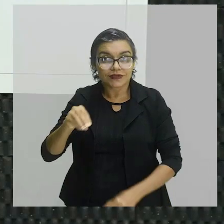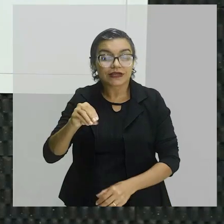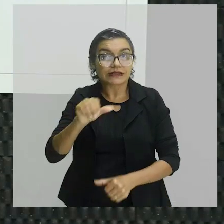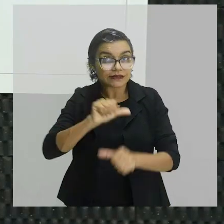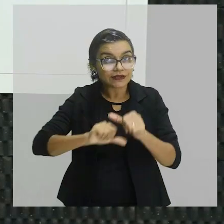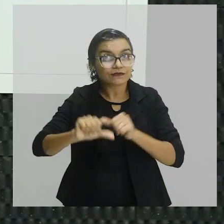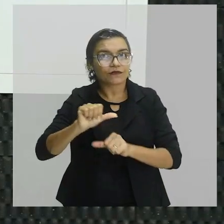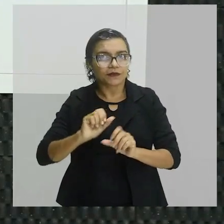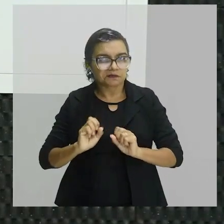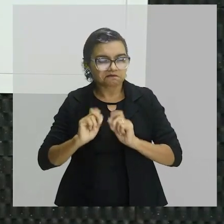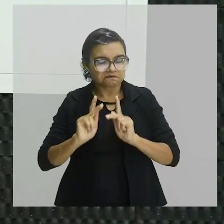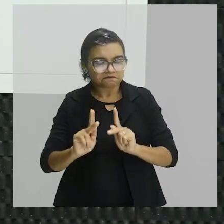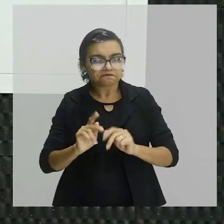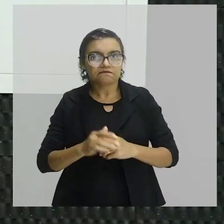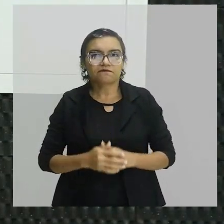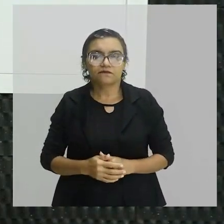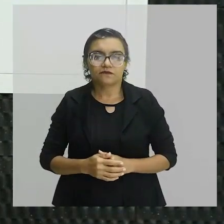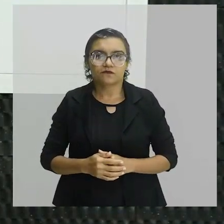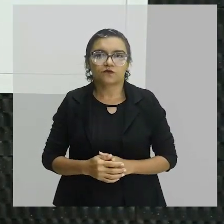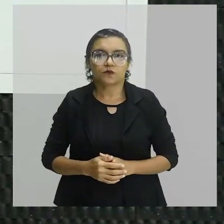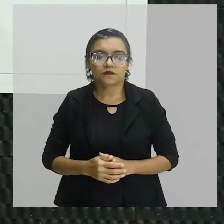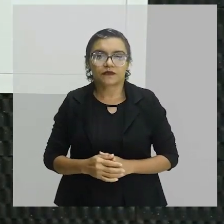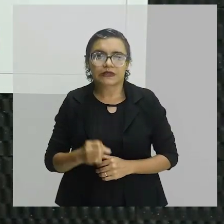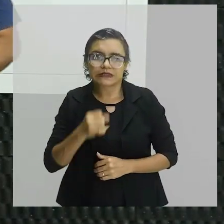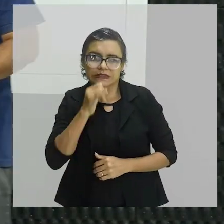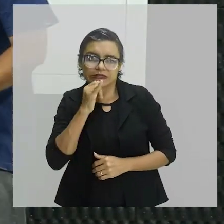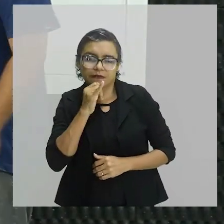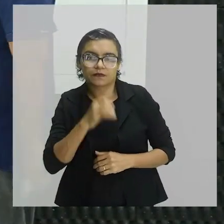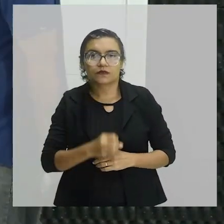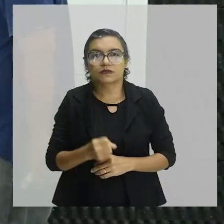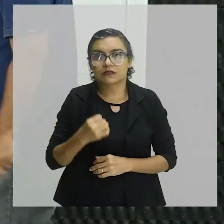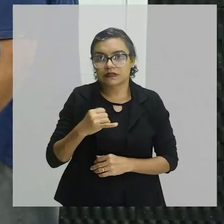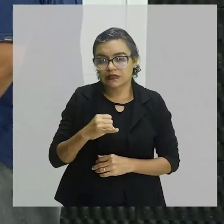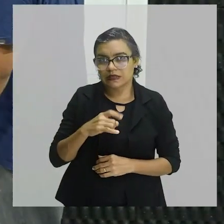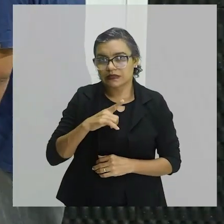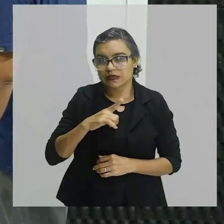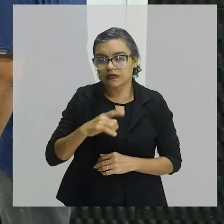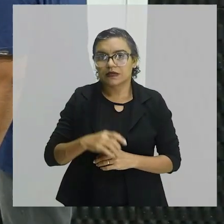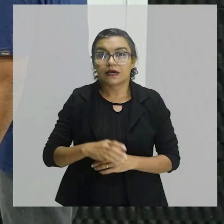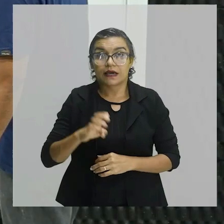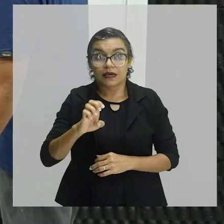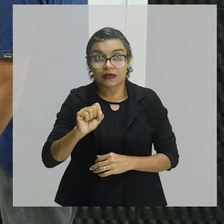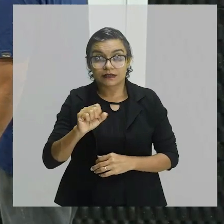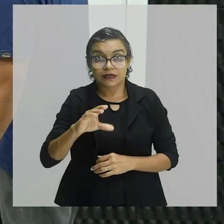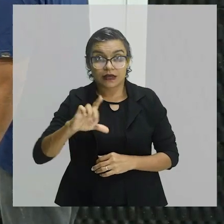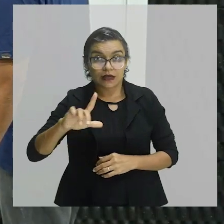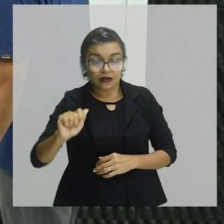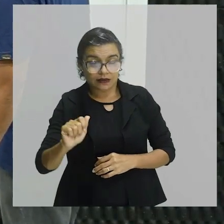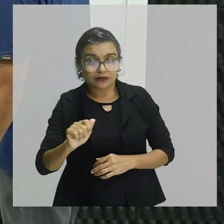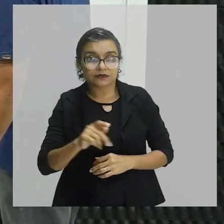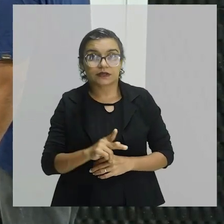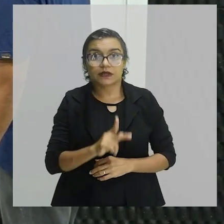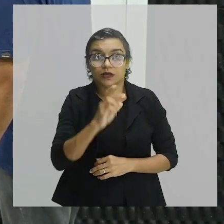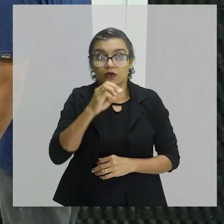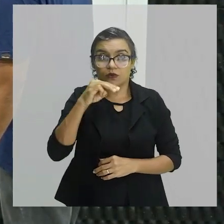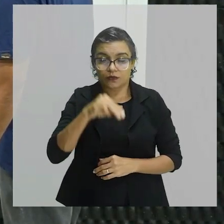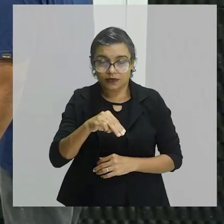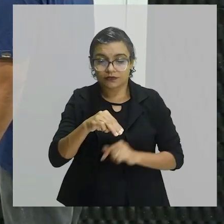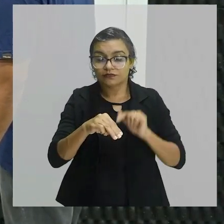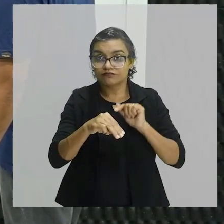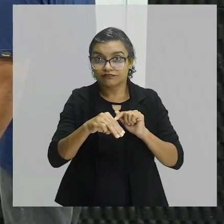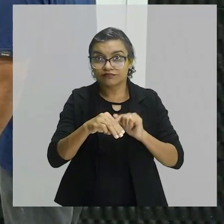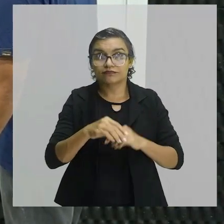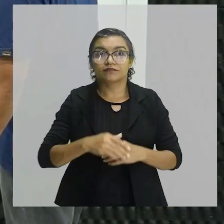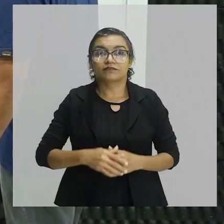quilômetros, certo? Se nós pegarmos aquela escalazinha, olha só como é que é simples, ó. Quilômetro,